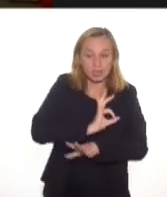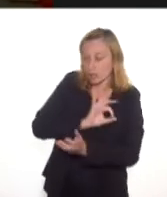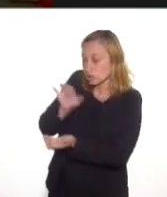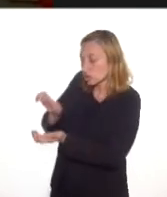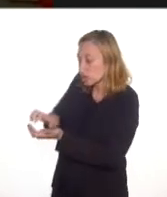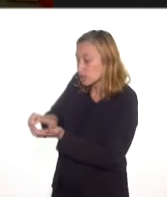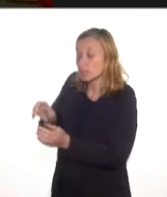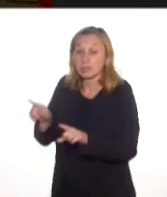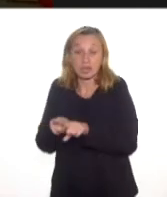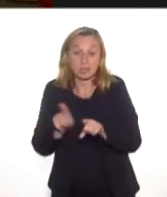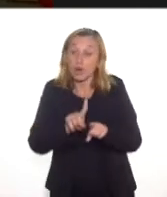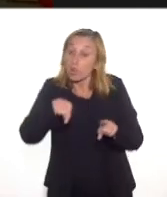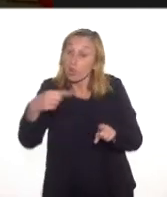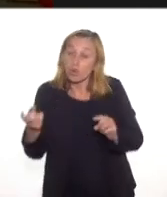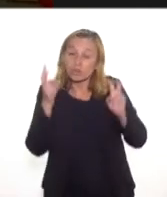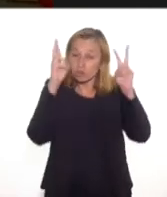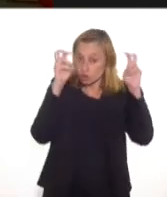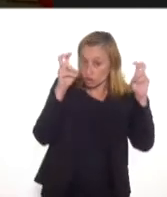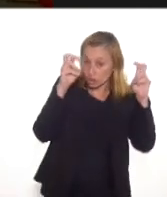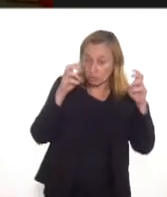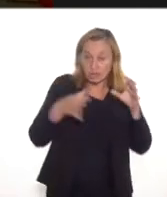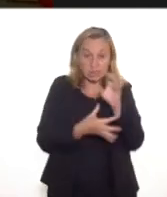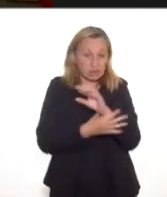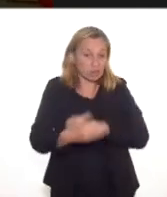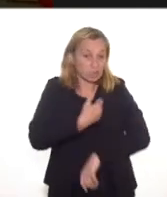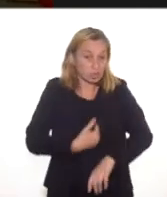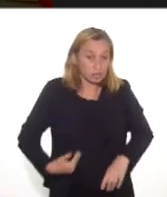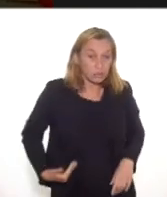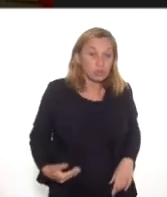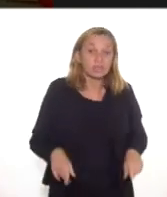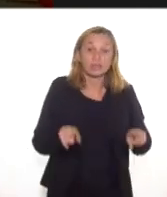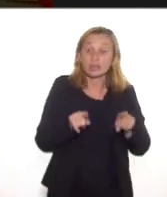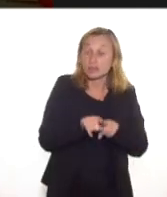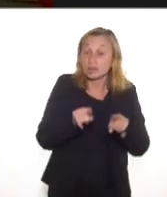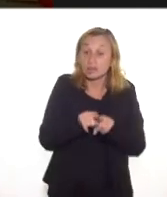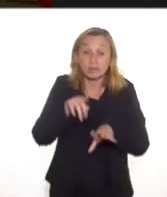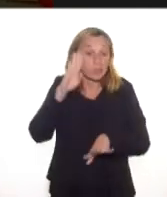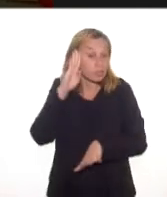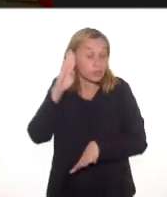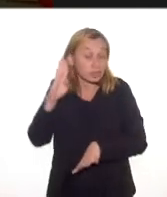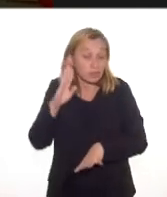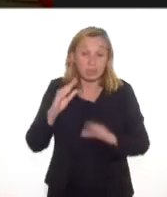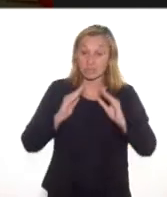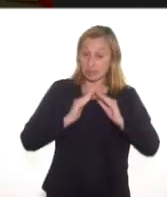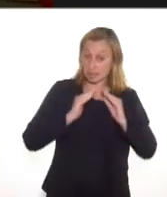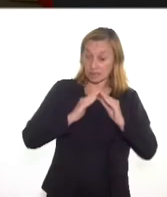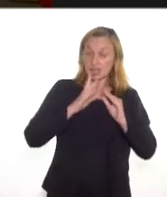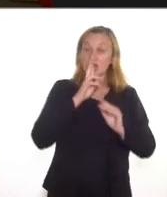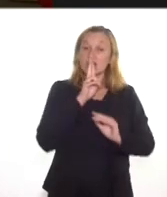Jacarezinho, mas outros temas relacionados à segurança pública. E é fundamental que essa casa também dê